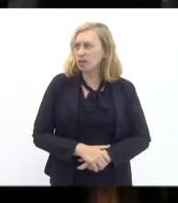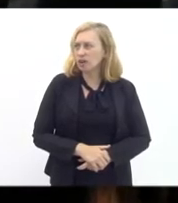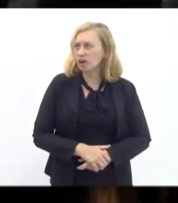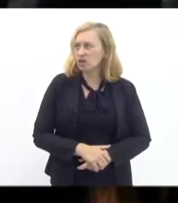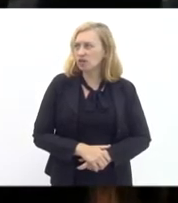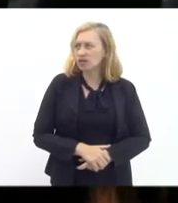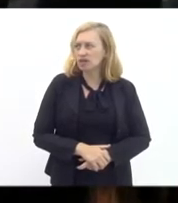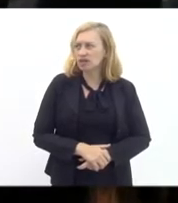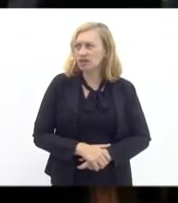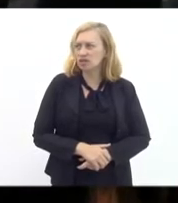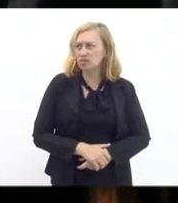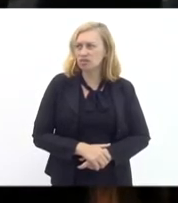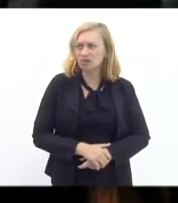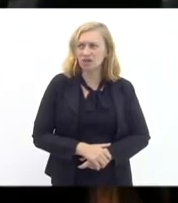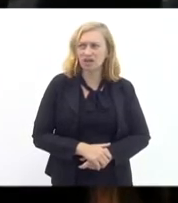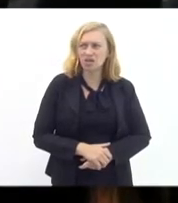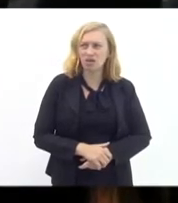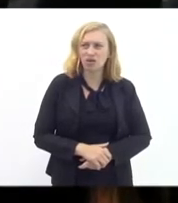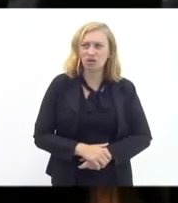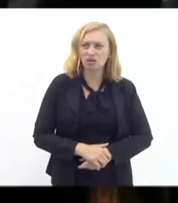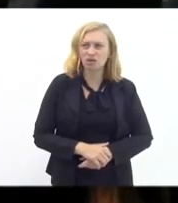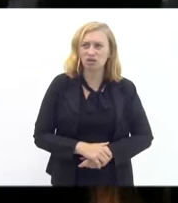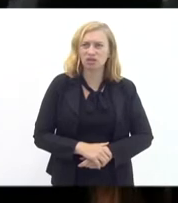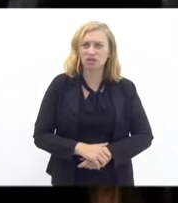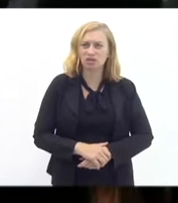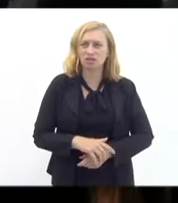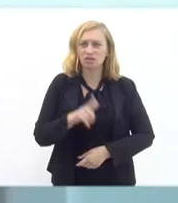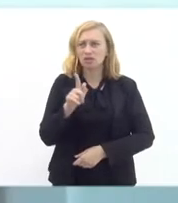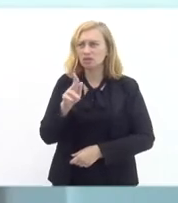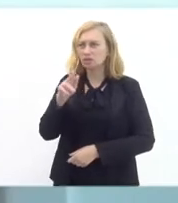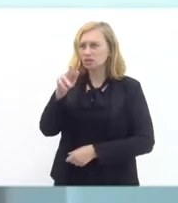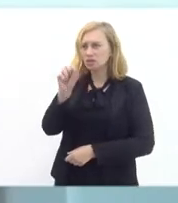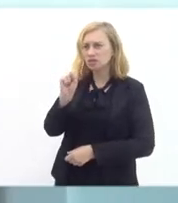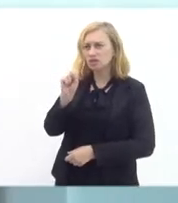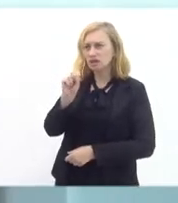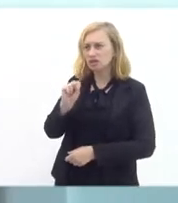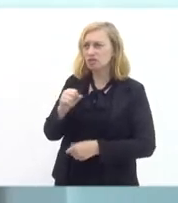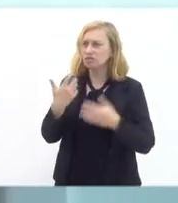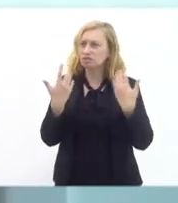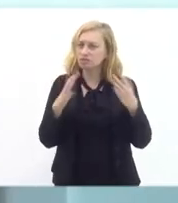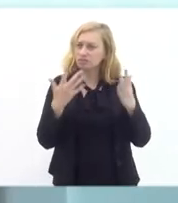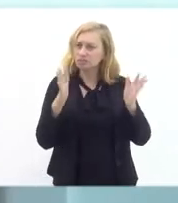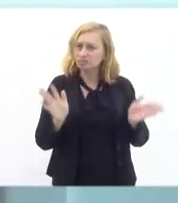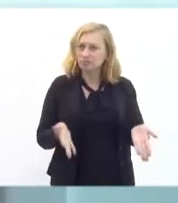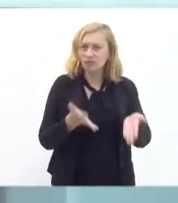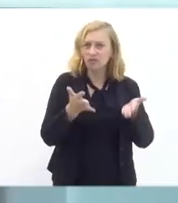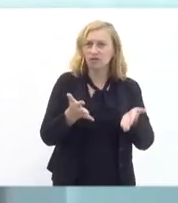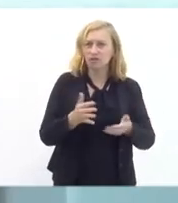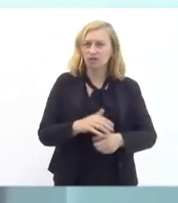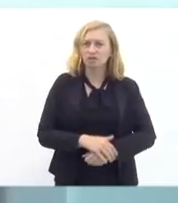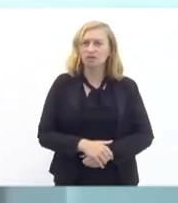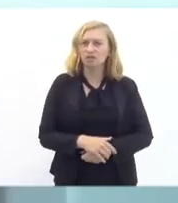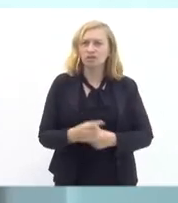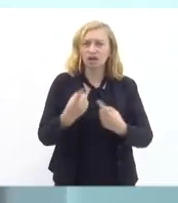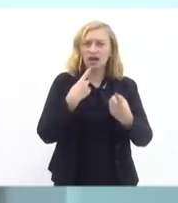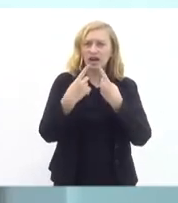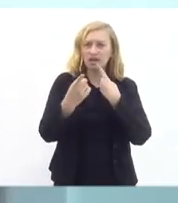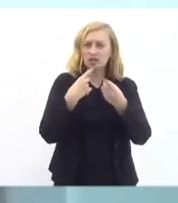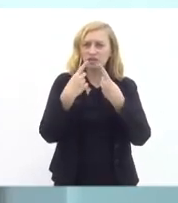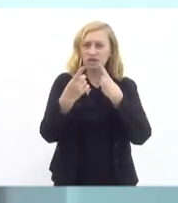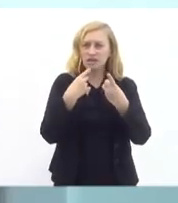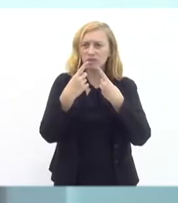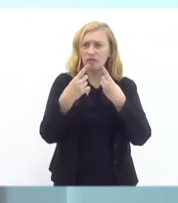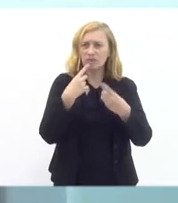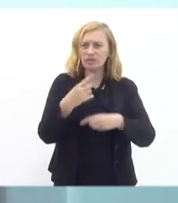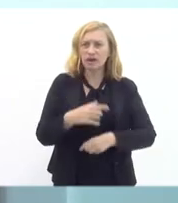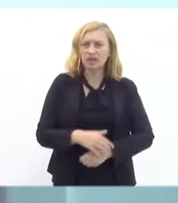de saudar o nosso presidente Gustavo, parabenizar pela iniciativa. Né? Acho que essa discussão em relação à